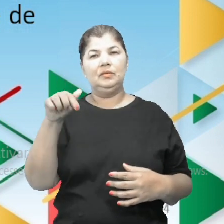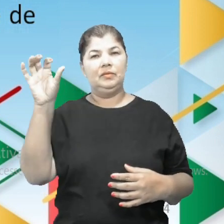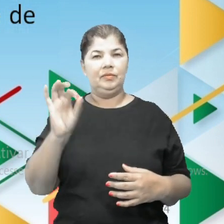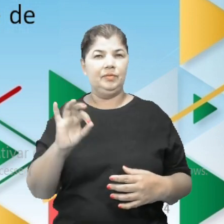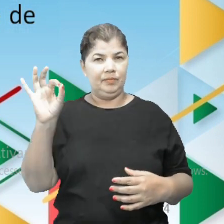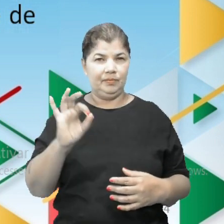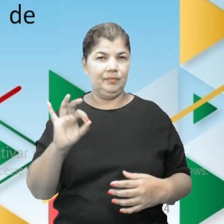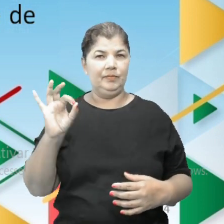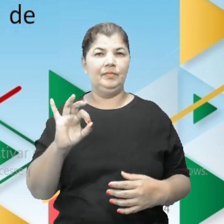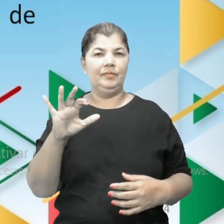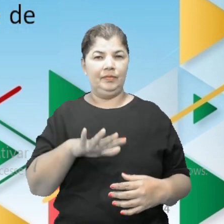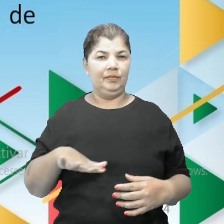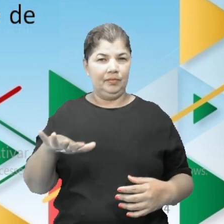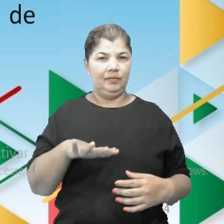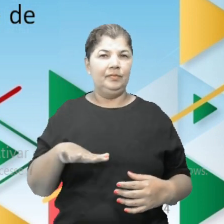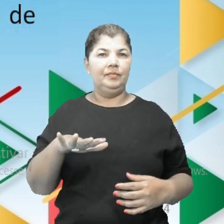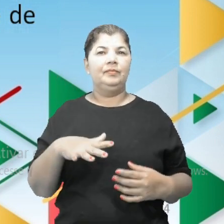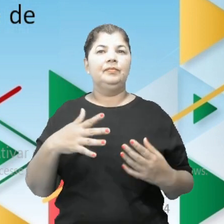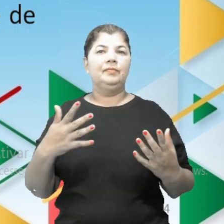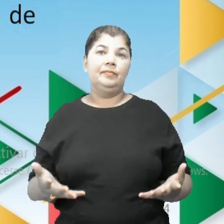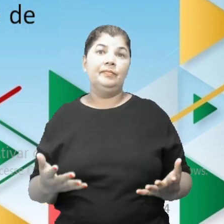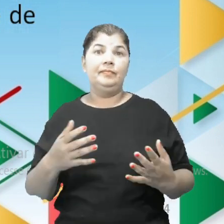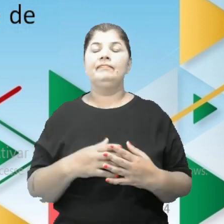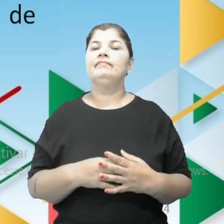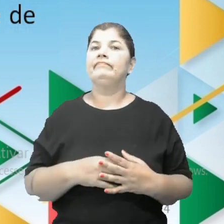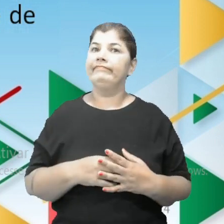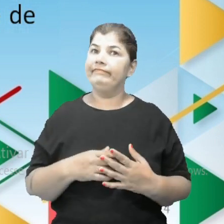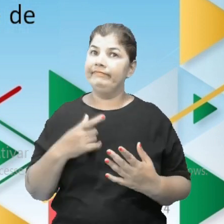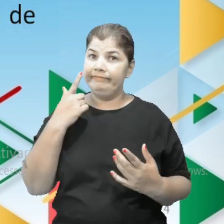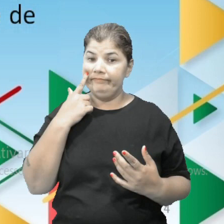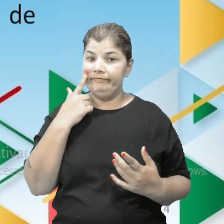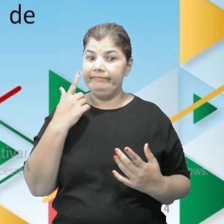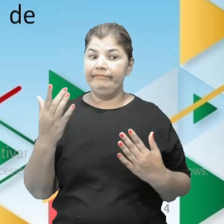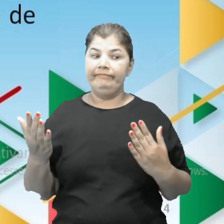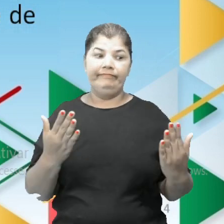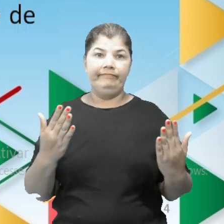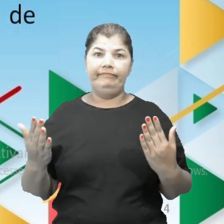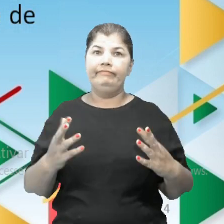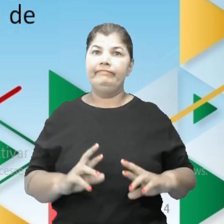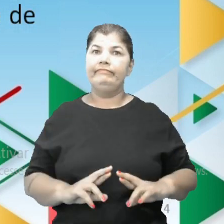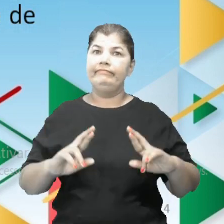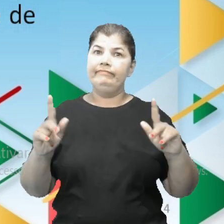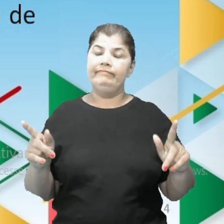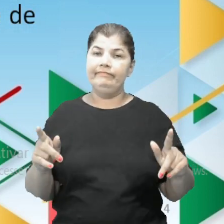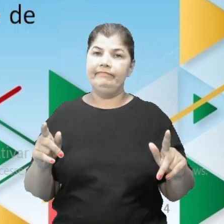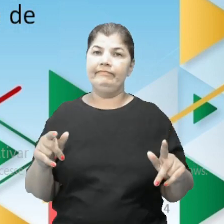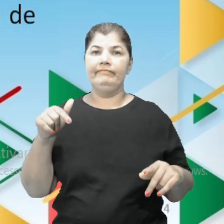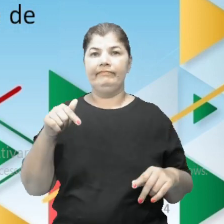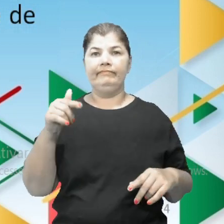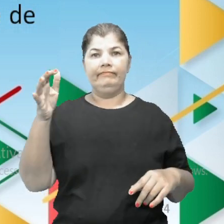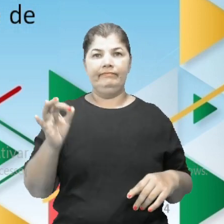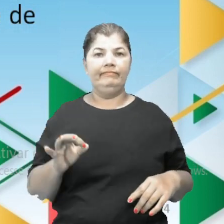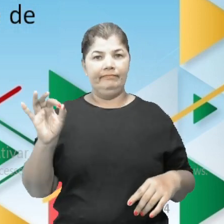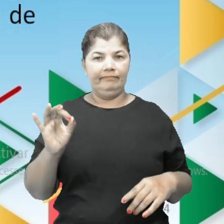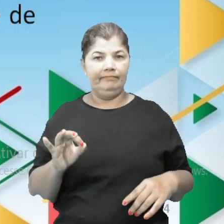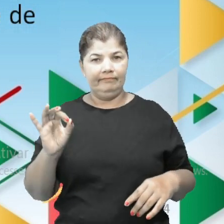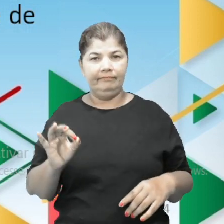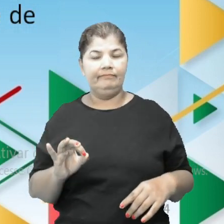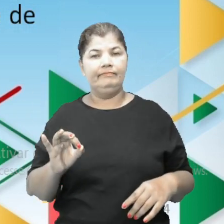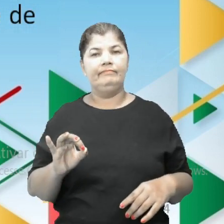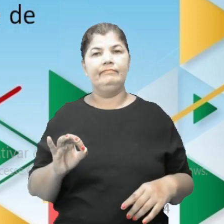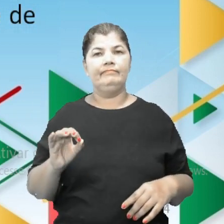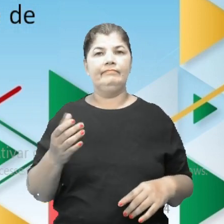87% da população. Então vejam a diferença. Então você tem 7% de colonos brancos